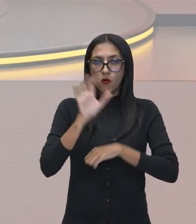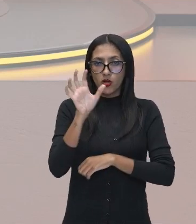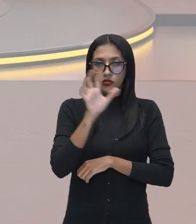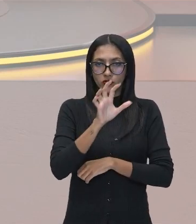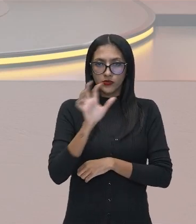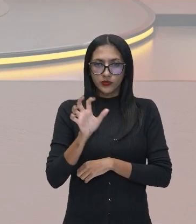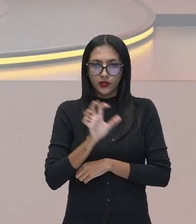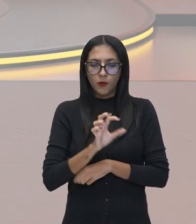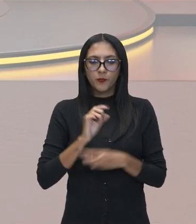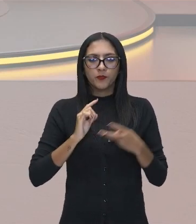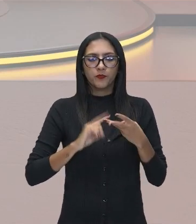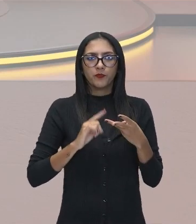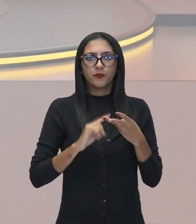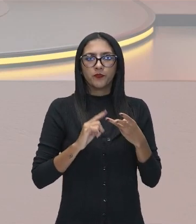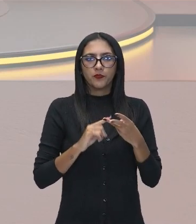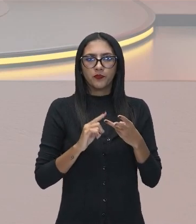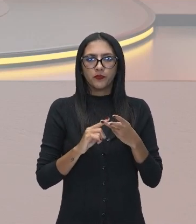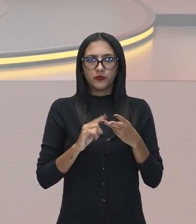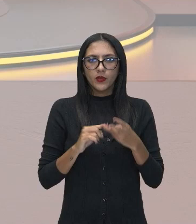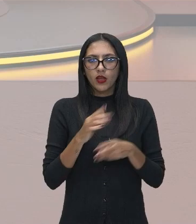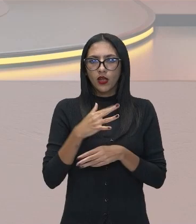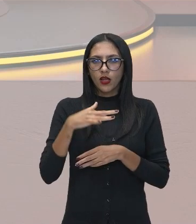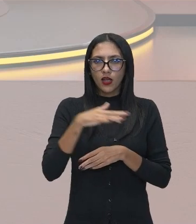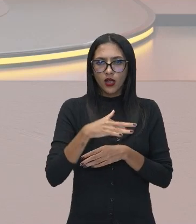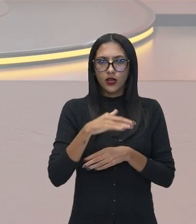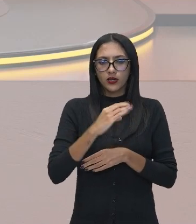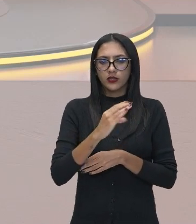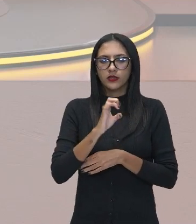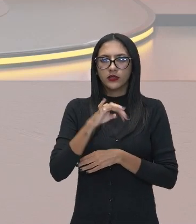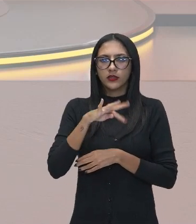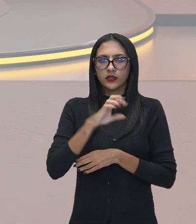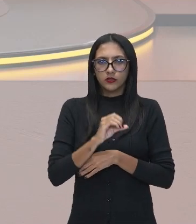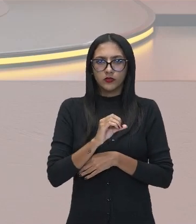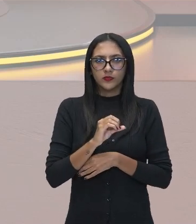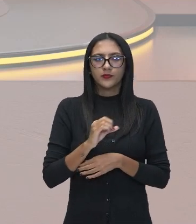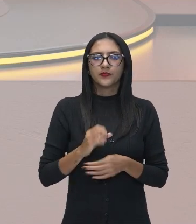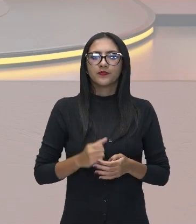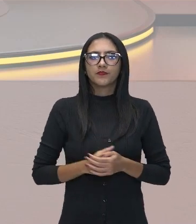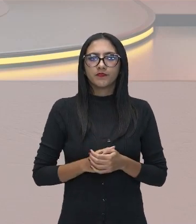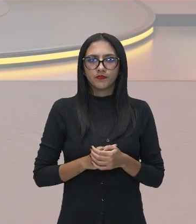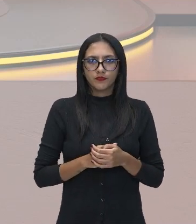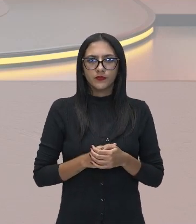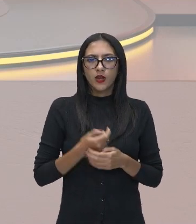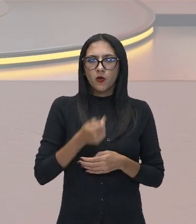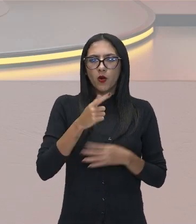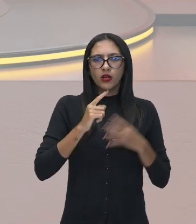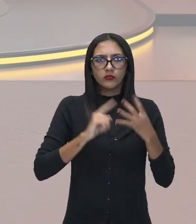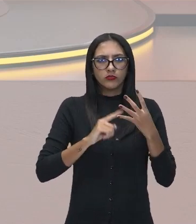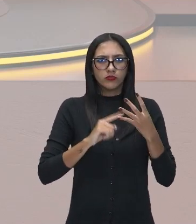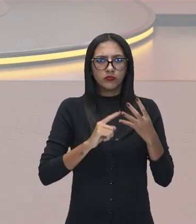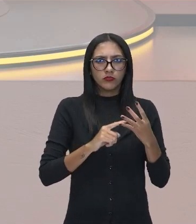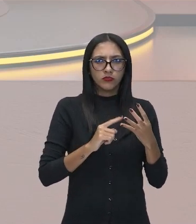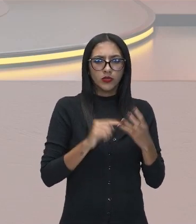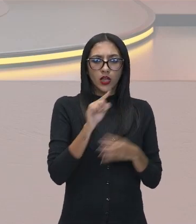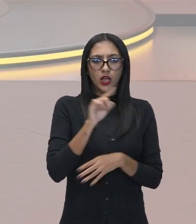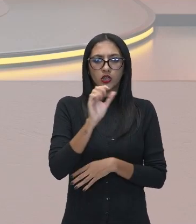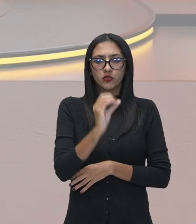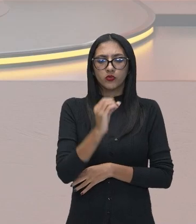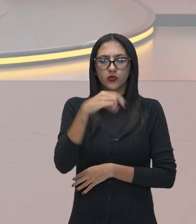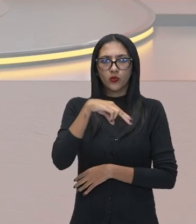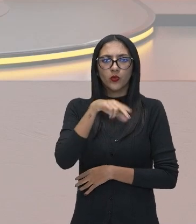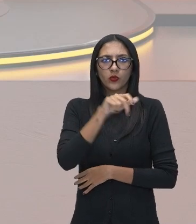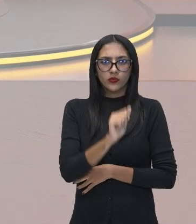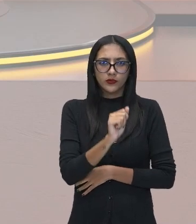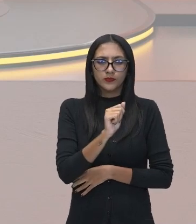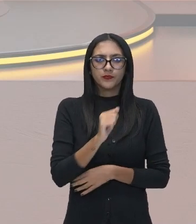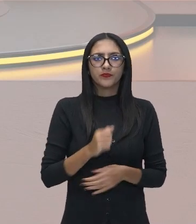o centro subregional, aí chegamos ali quase no centro de zona, não é isso? E por